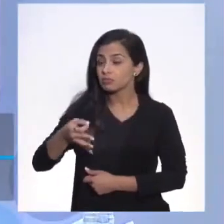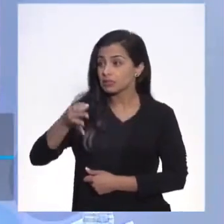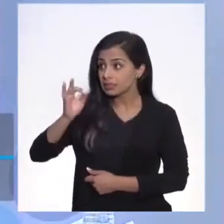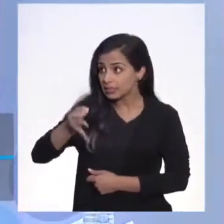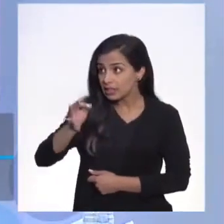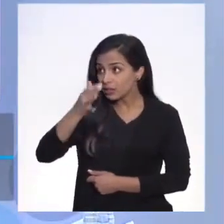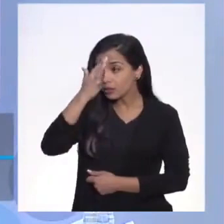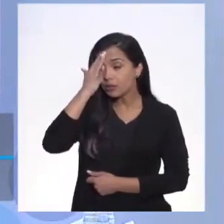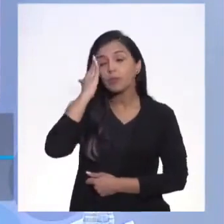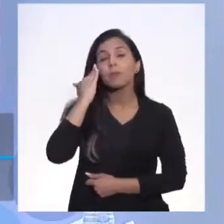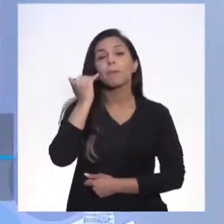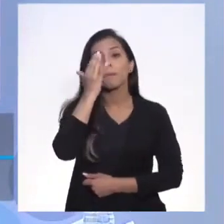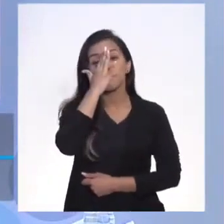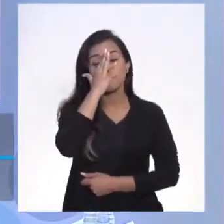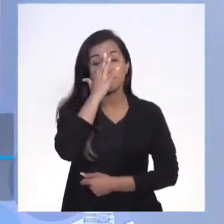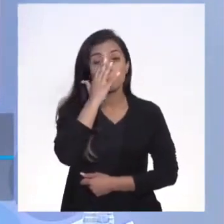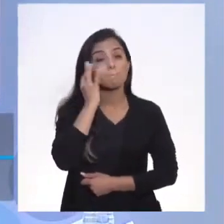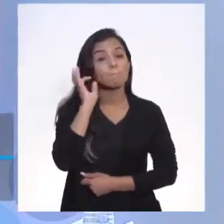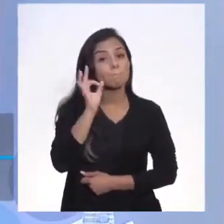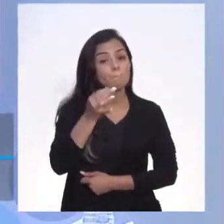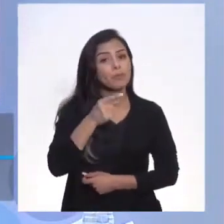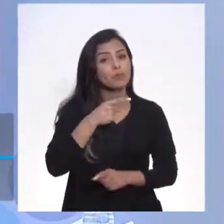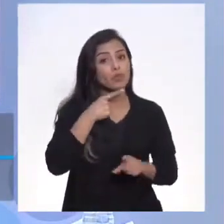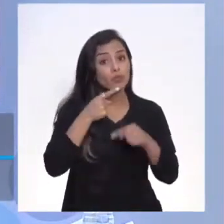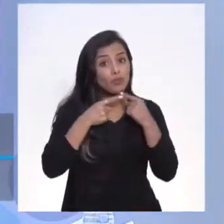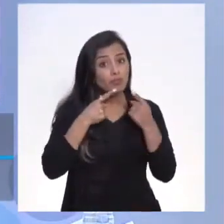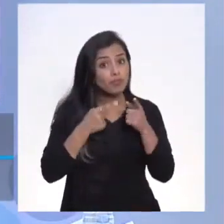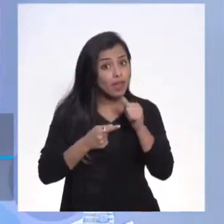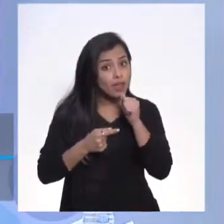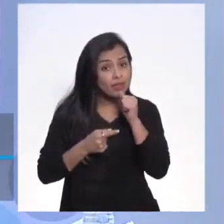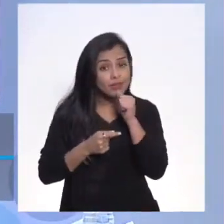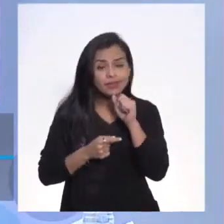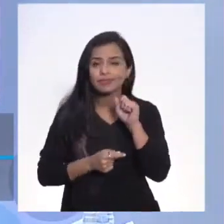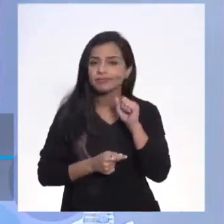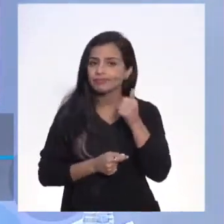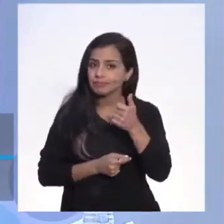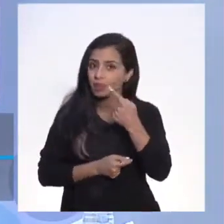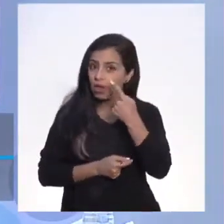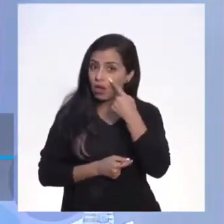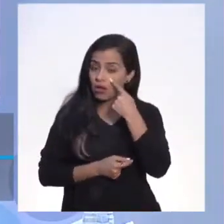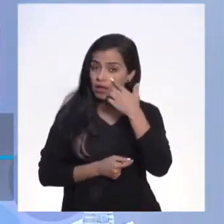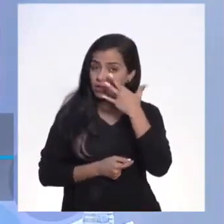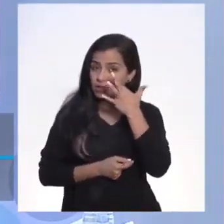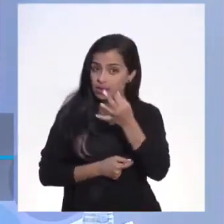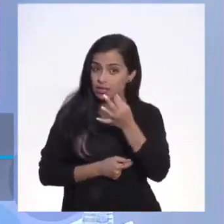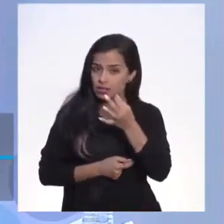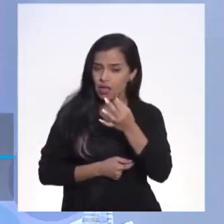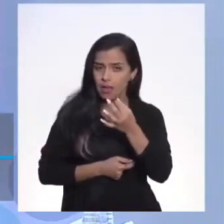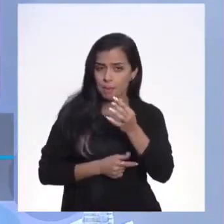Muito bem, pessoal. Se está ainda com dúvida, preste atenção. Apareceu raiz, primeira coisa a